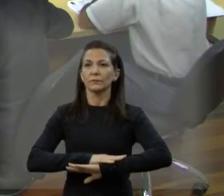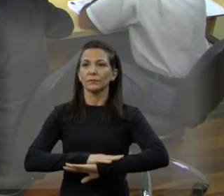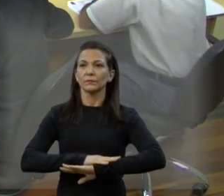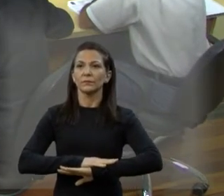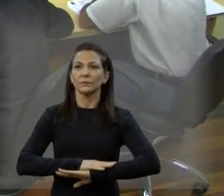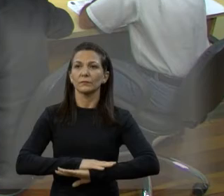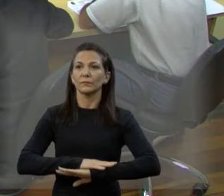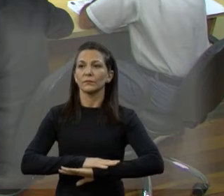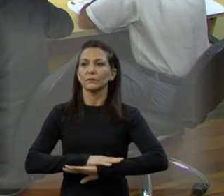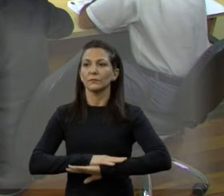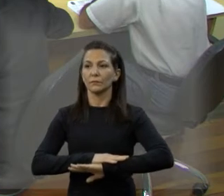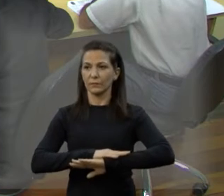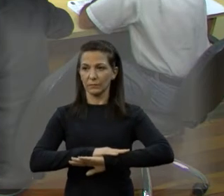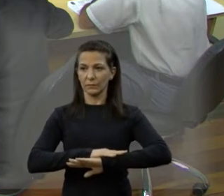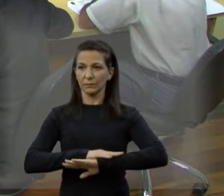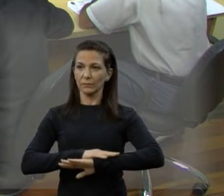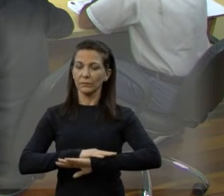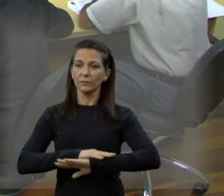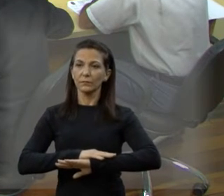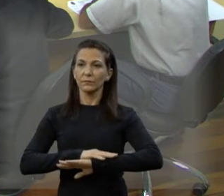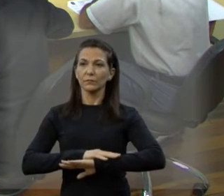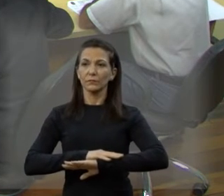e como